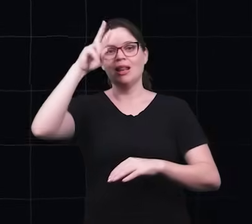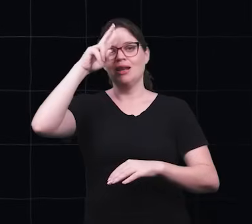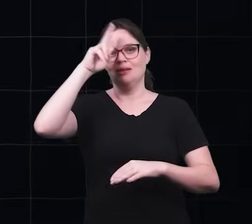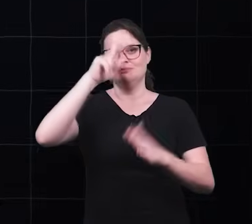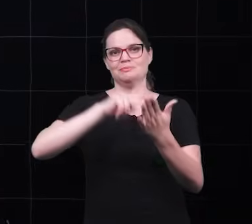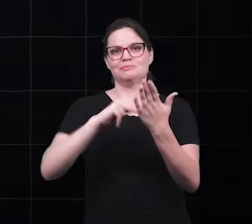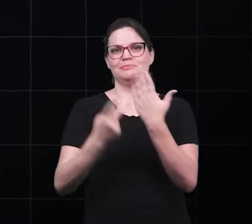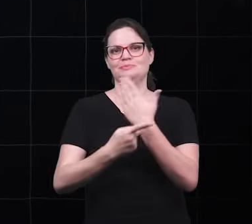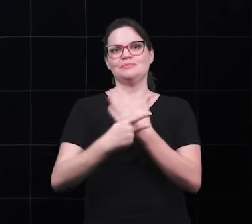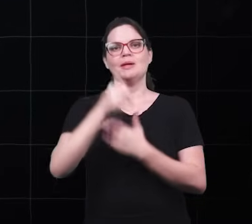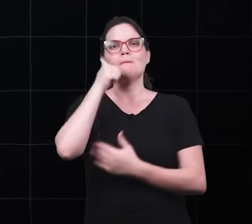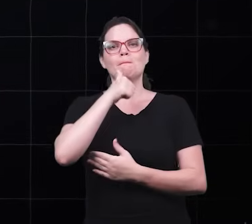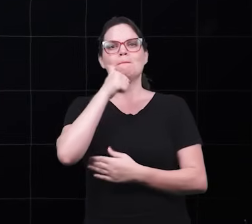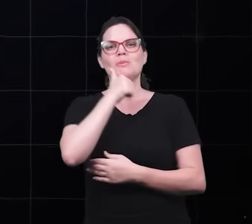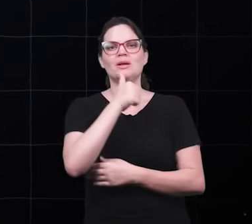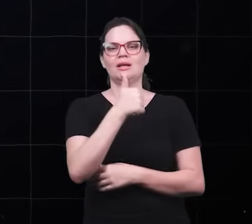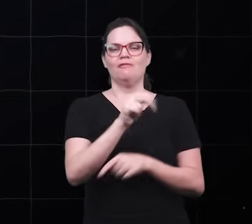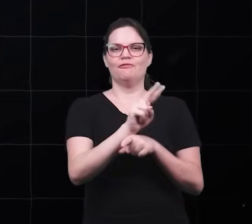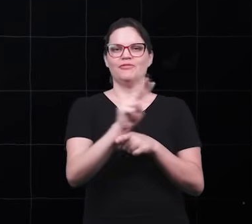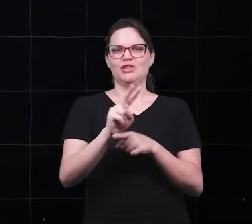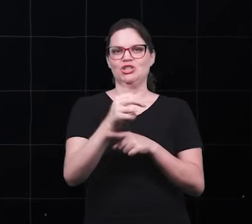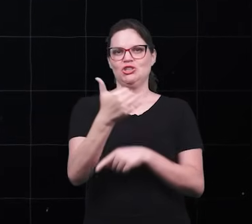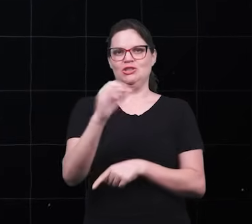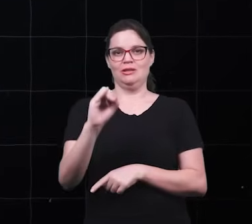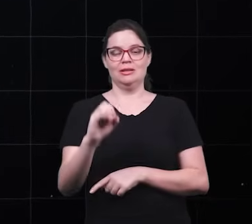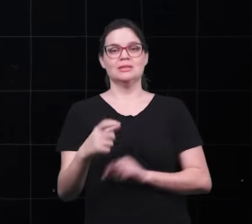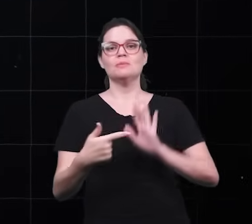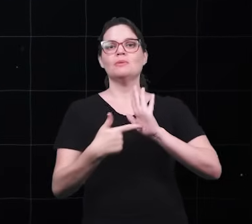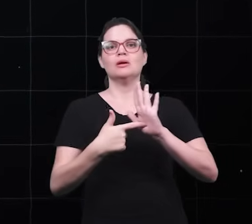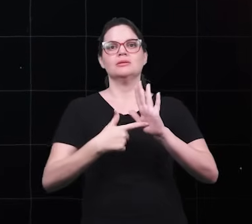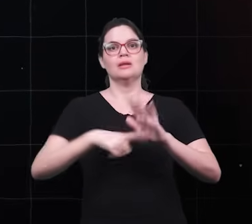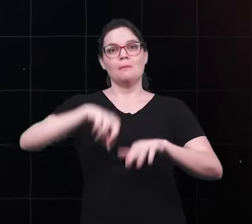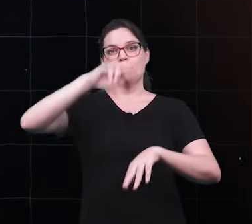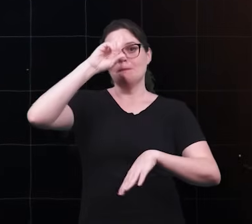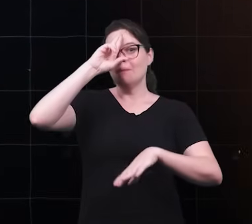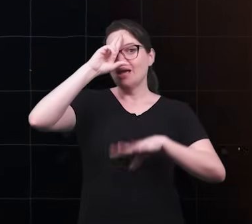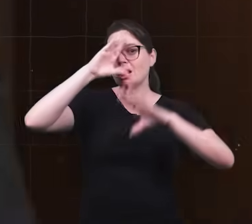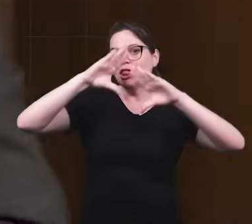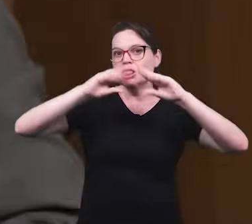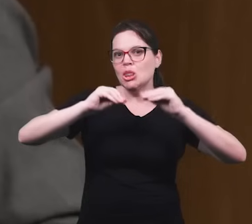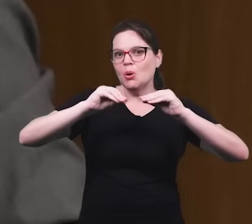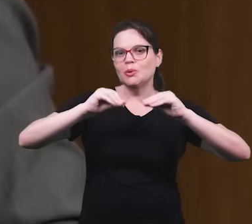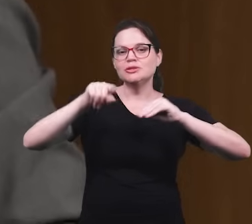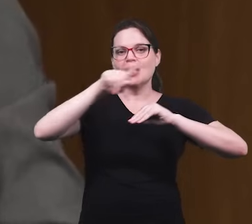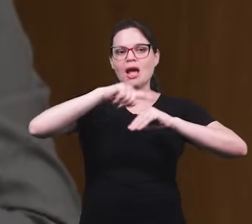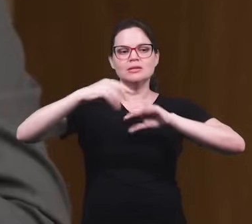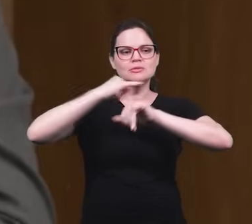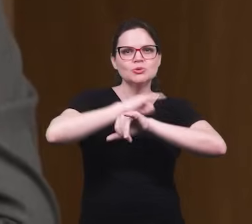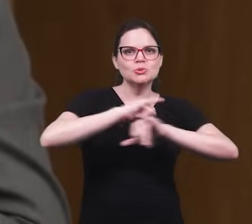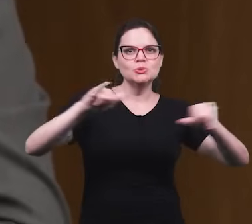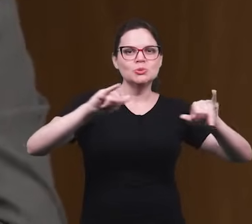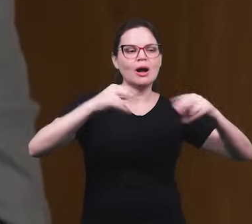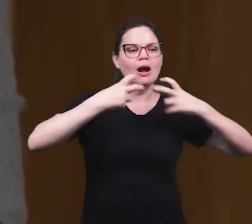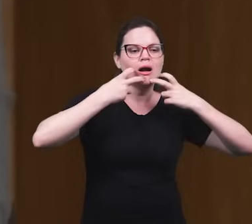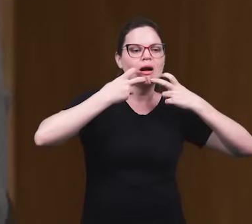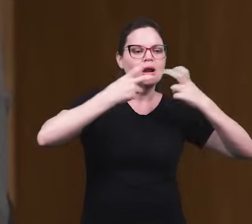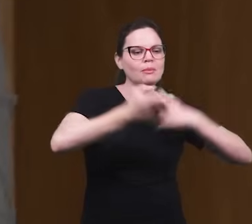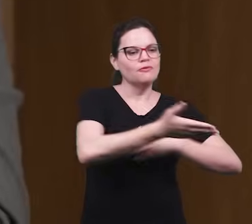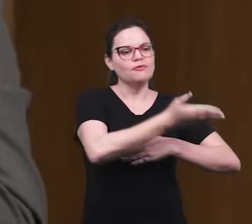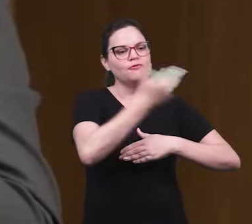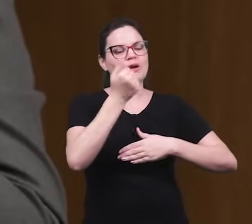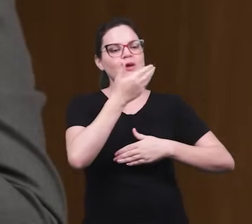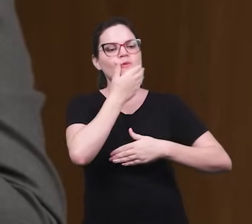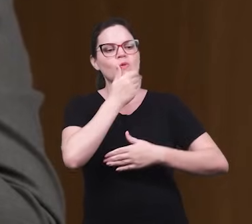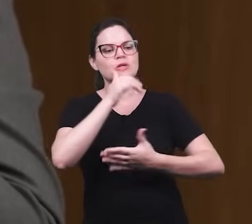mas à meia-noite ouviu-se um clamor. Aí vem o esposo sair-lhe ao encontro. Então a ciência, o mundo está